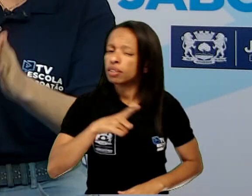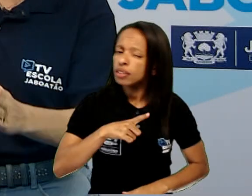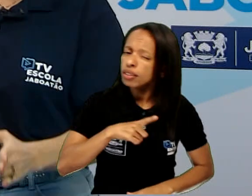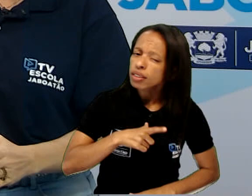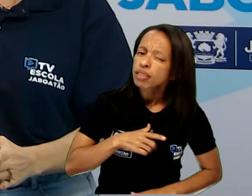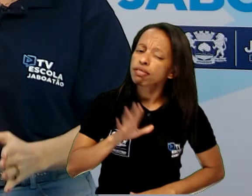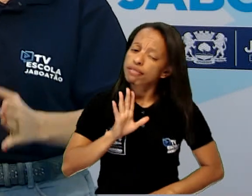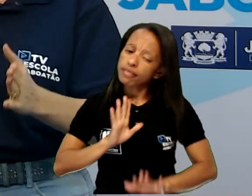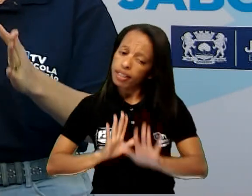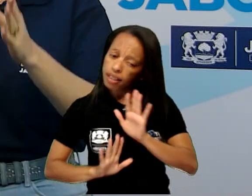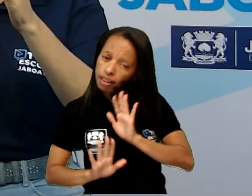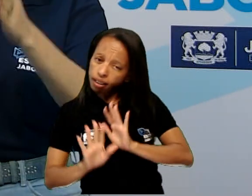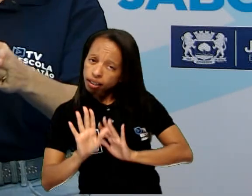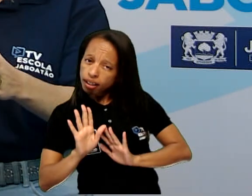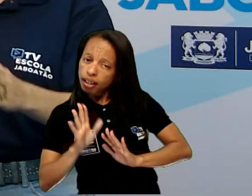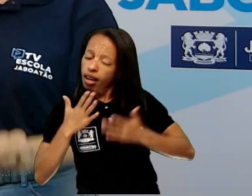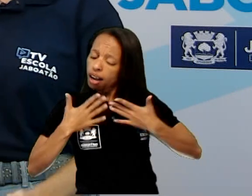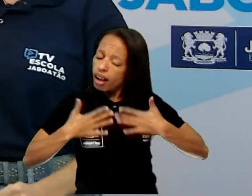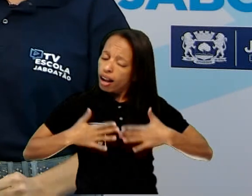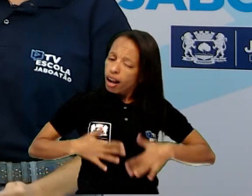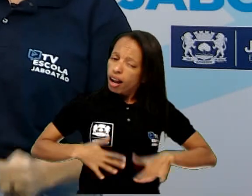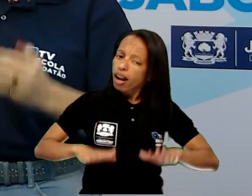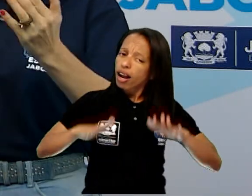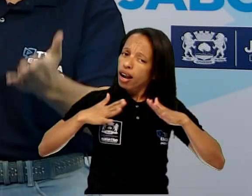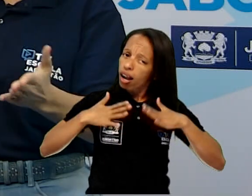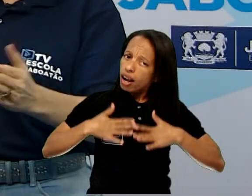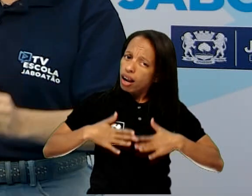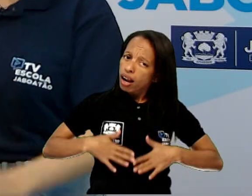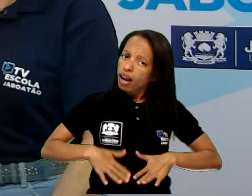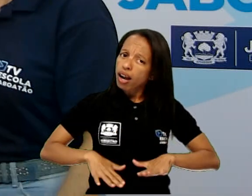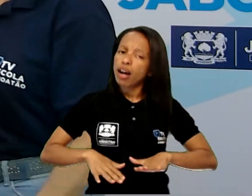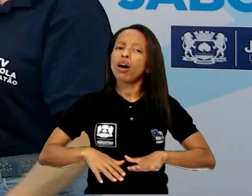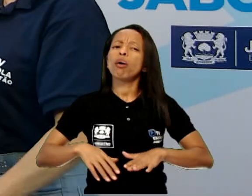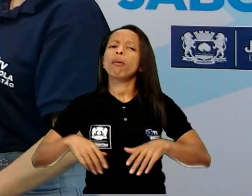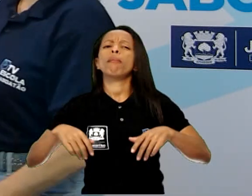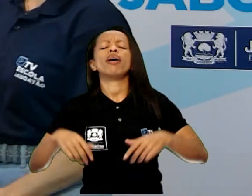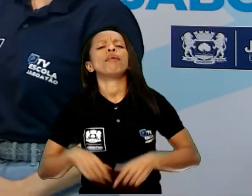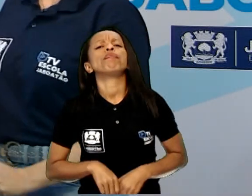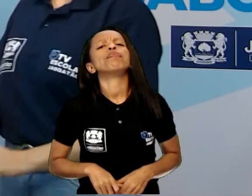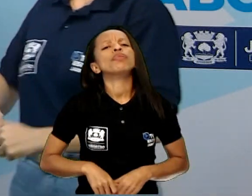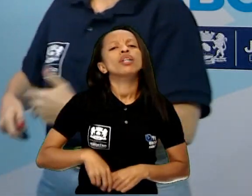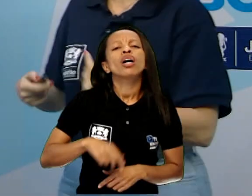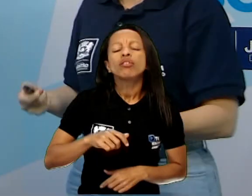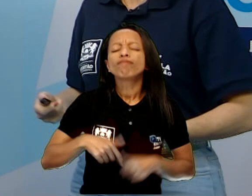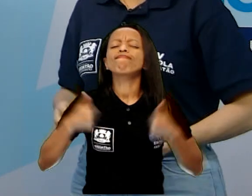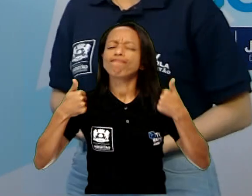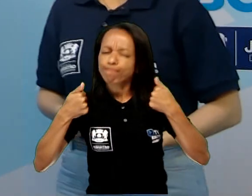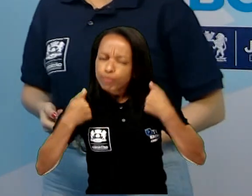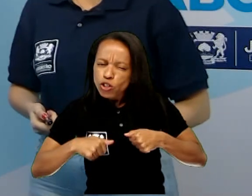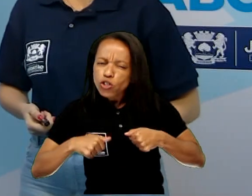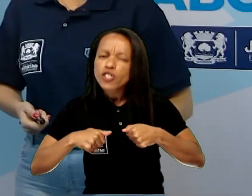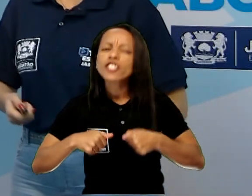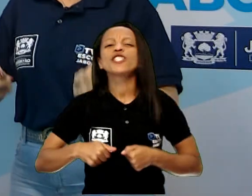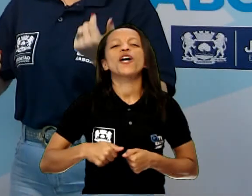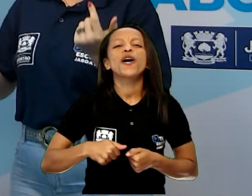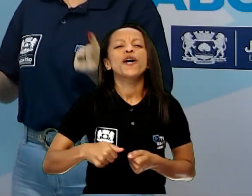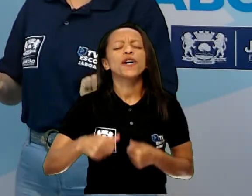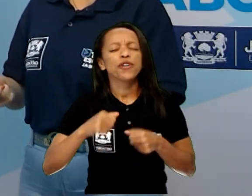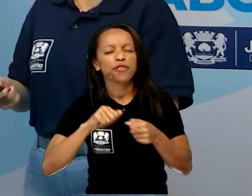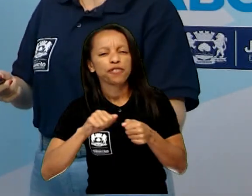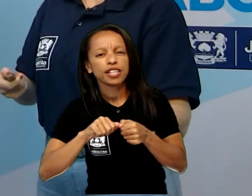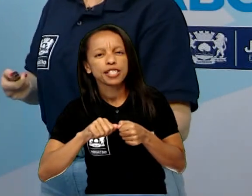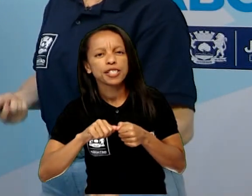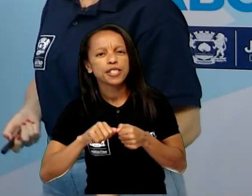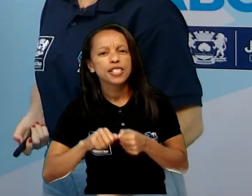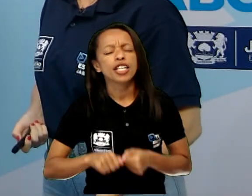a passo, não é, desse procedimento e vai ser um sucesso. E depois você faz o quê?